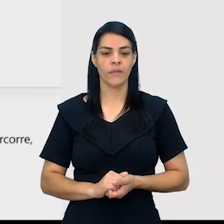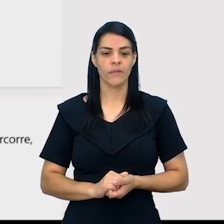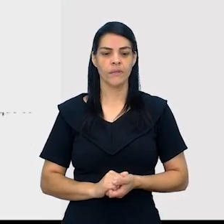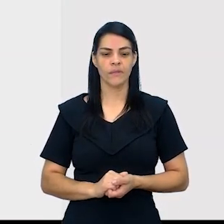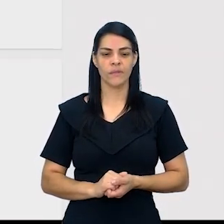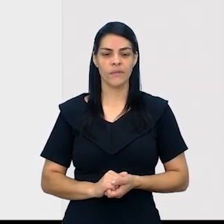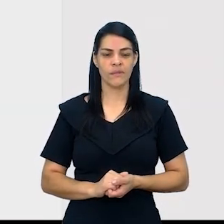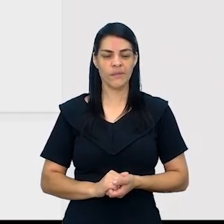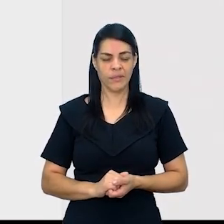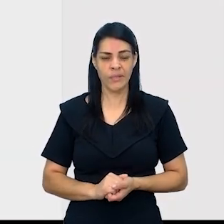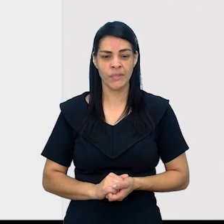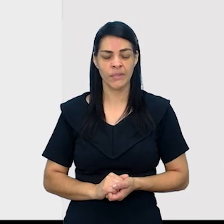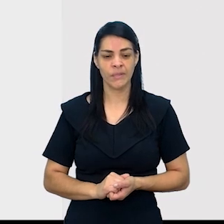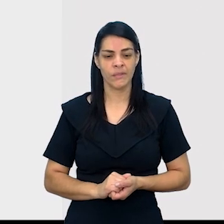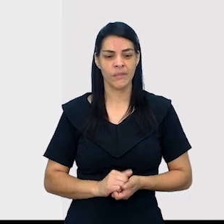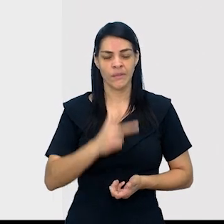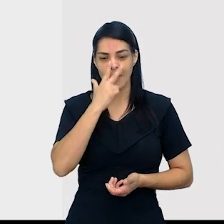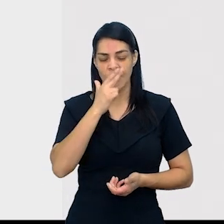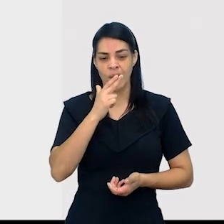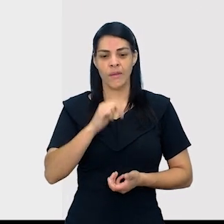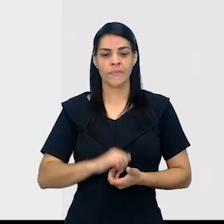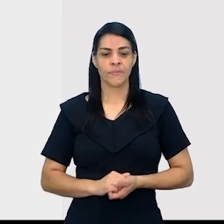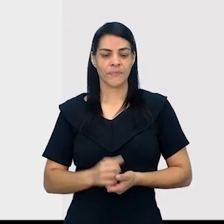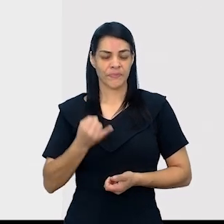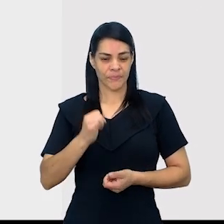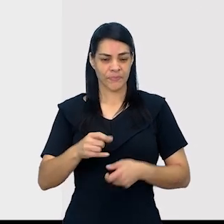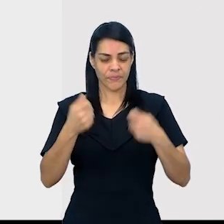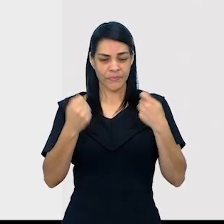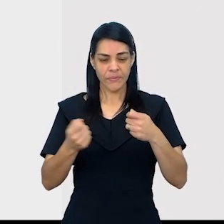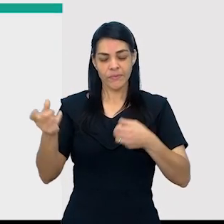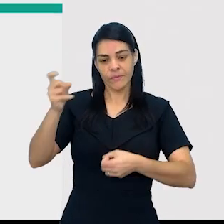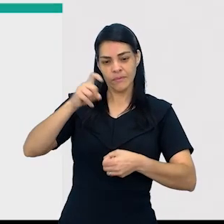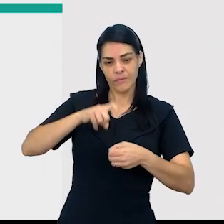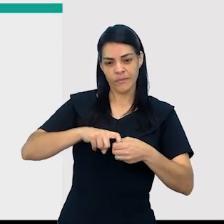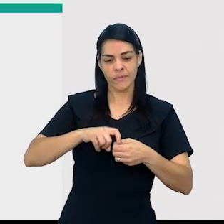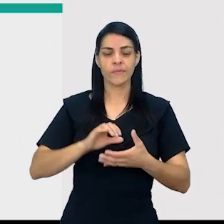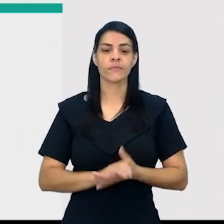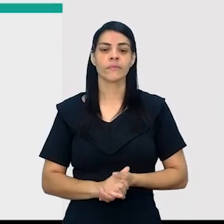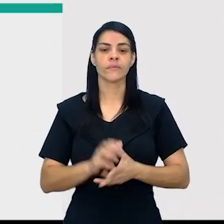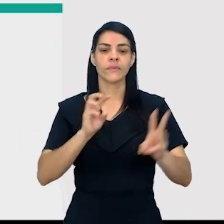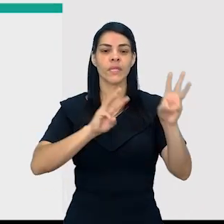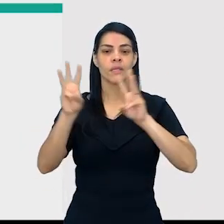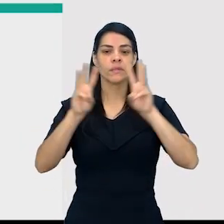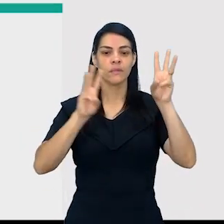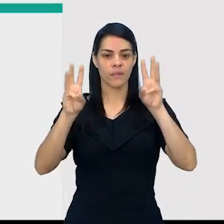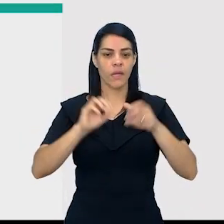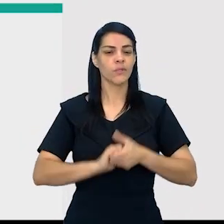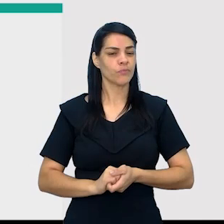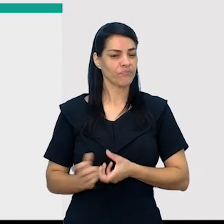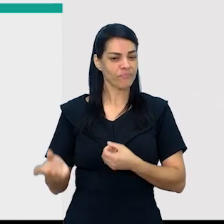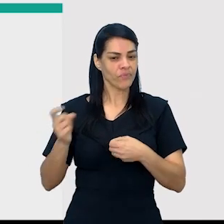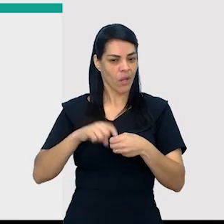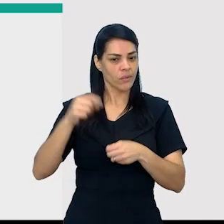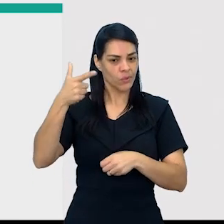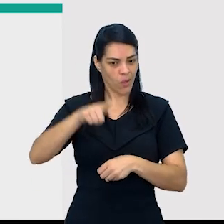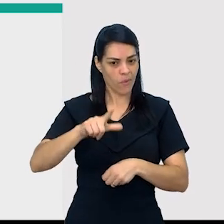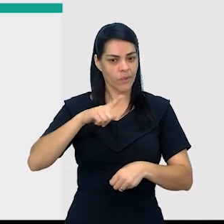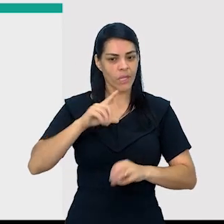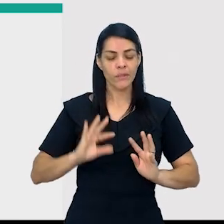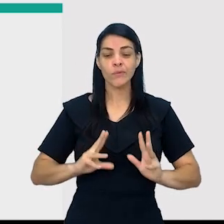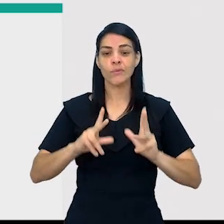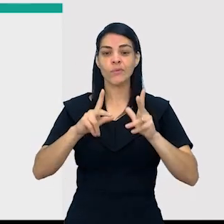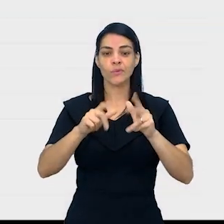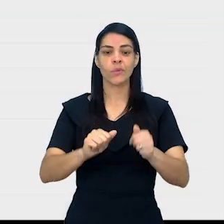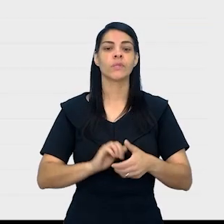nós eu acho que se precisar voltar e não no site da Intranet eu volto e tem todas lá